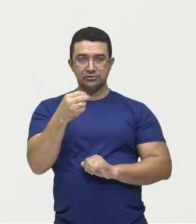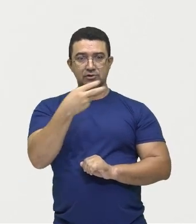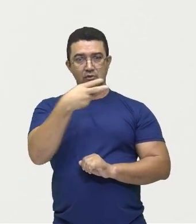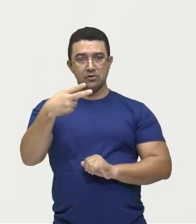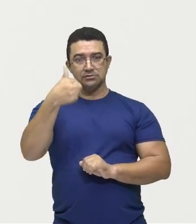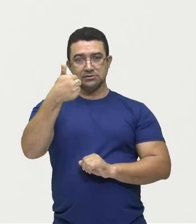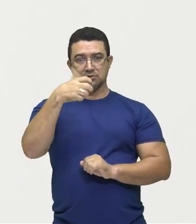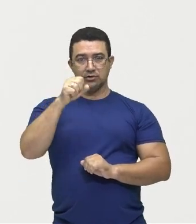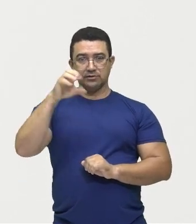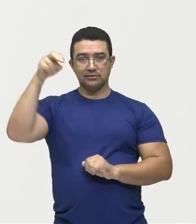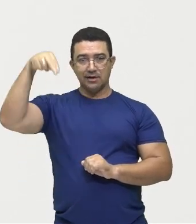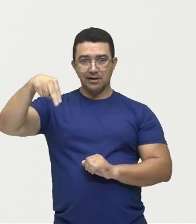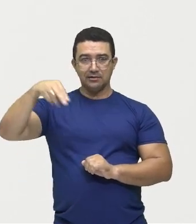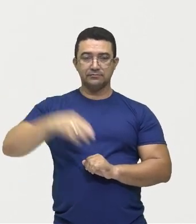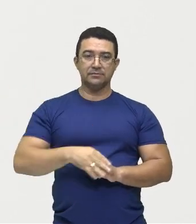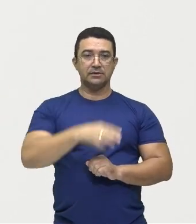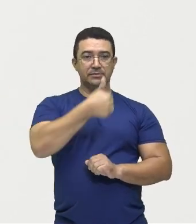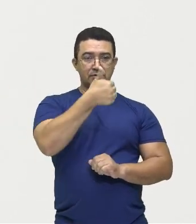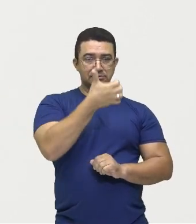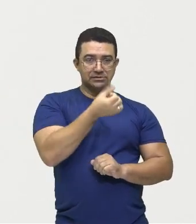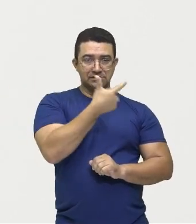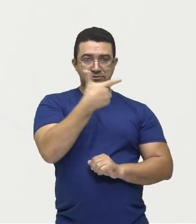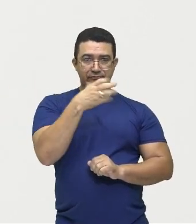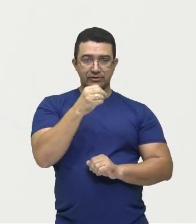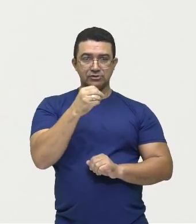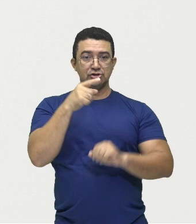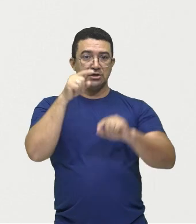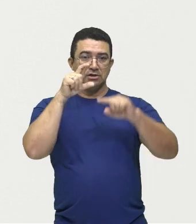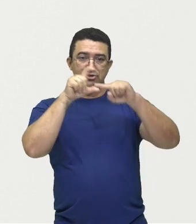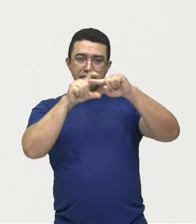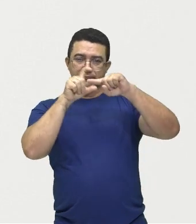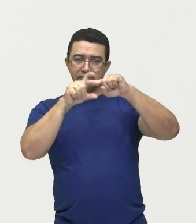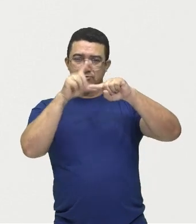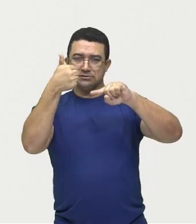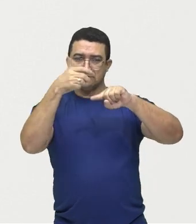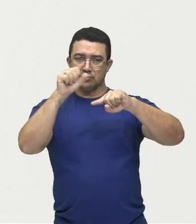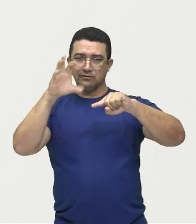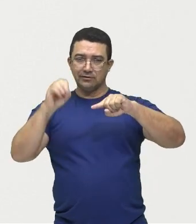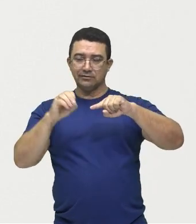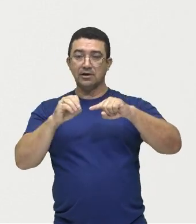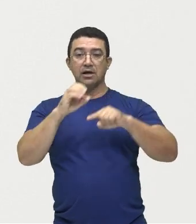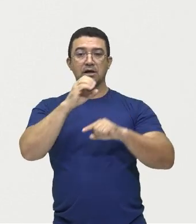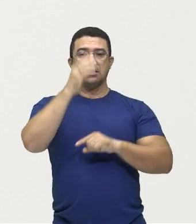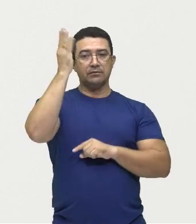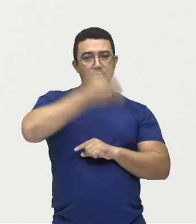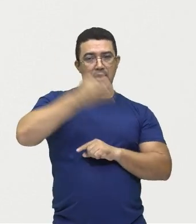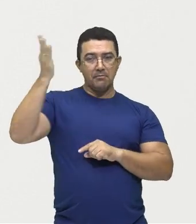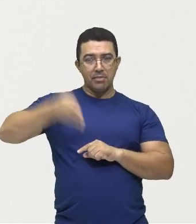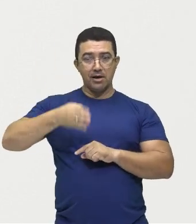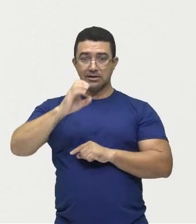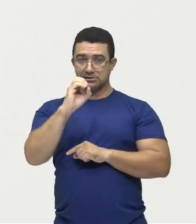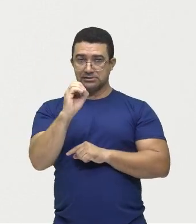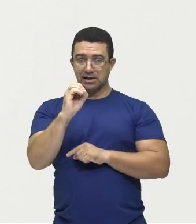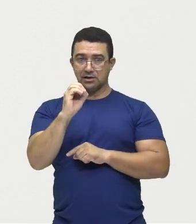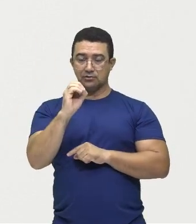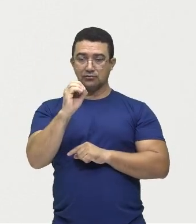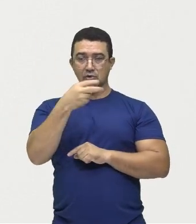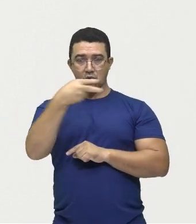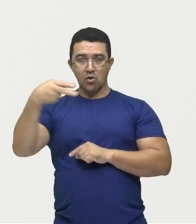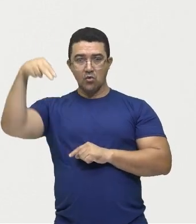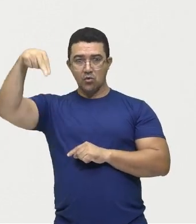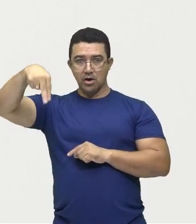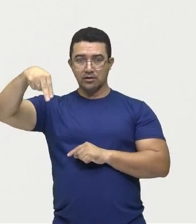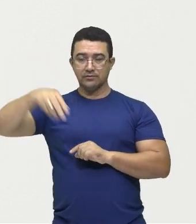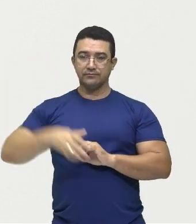1620, né, dividido por 180. Aí você corta aqui os zeros, né, para ficar 162 dividido por 8, para facilitar aí a